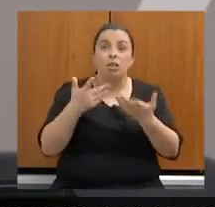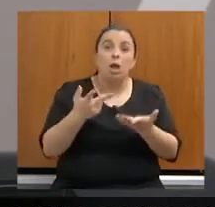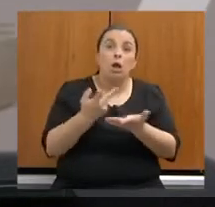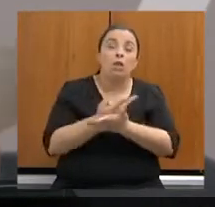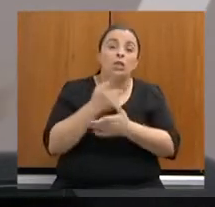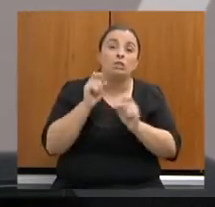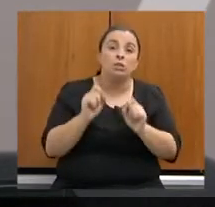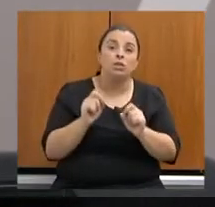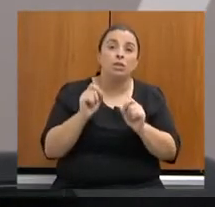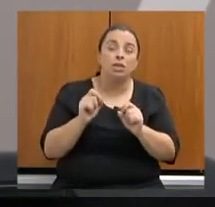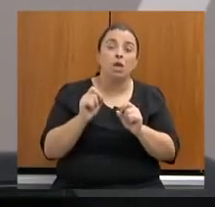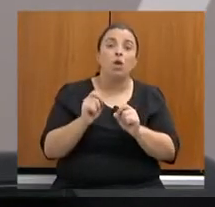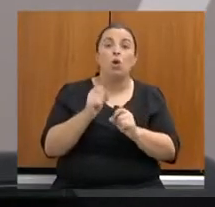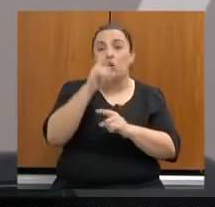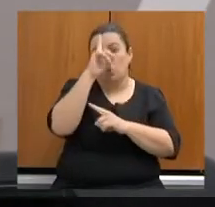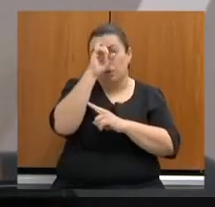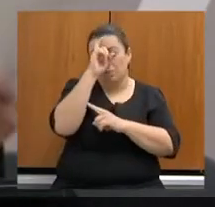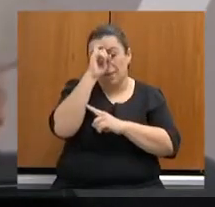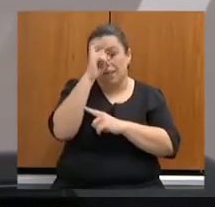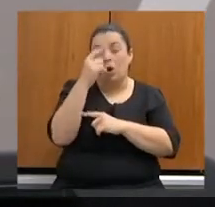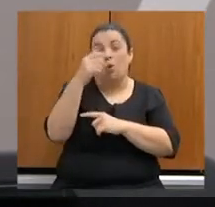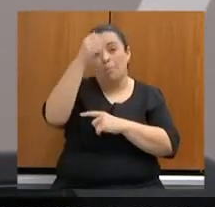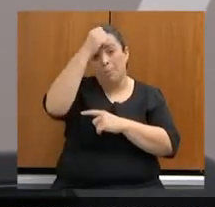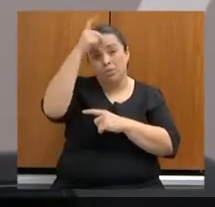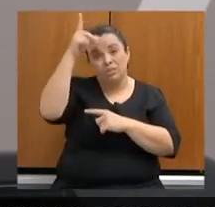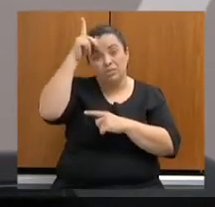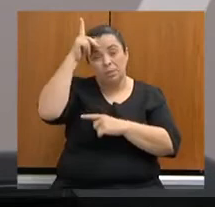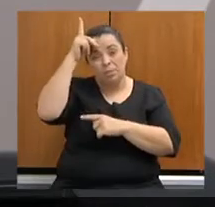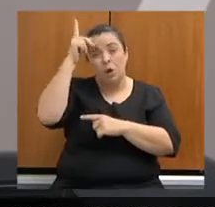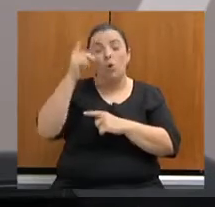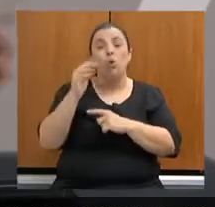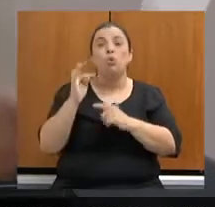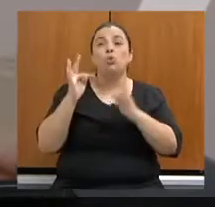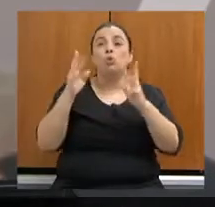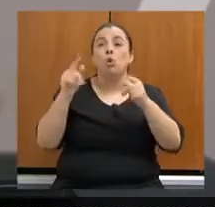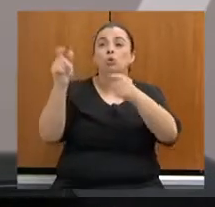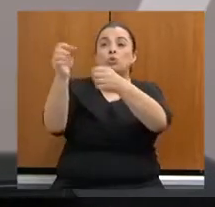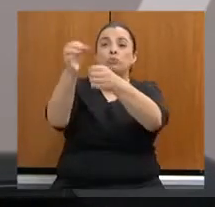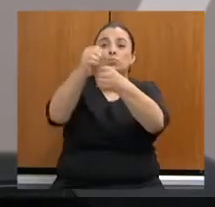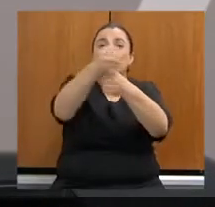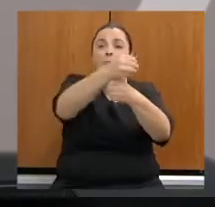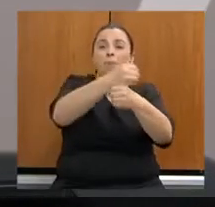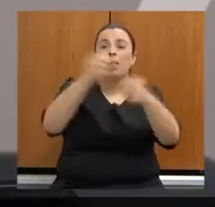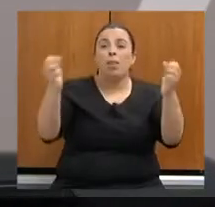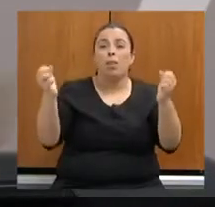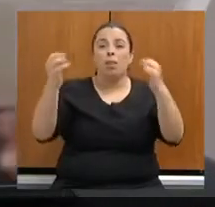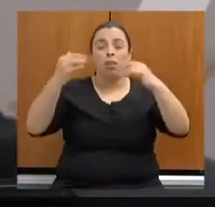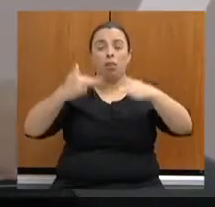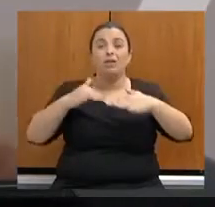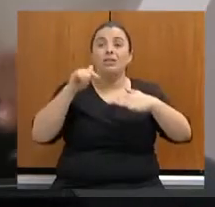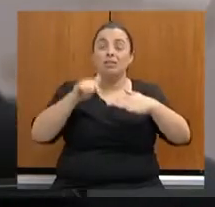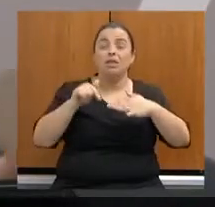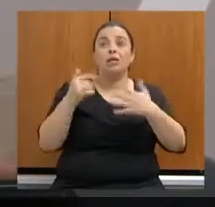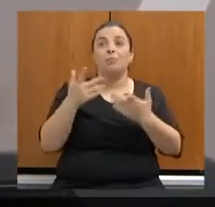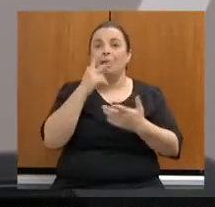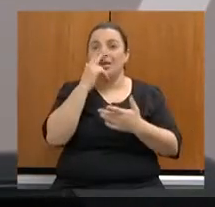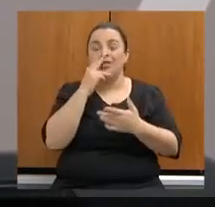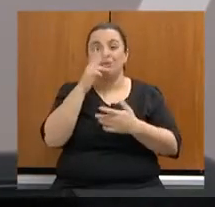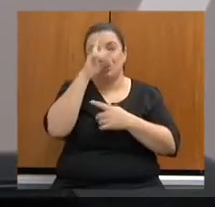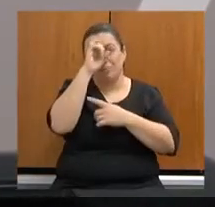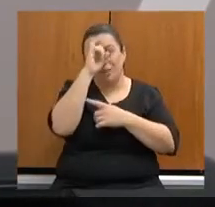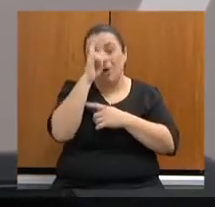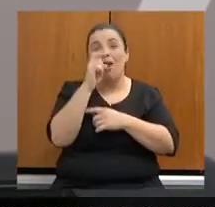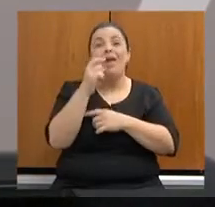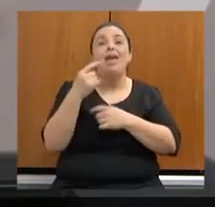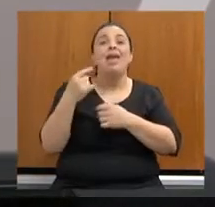municipal acabe recebendo doente de todos os lugares e vir em um hospital regional então pedimos